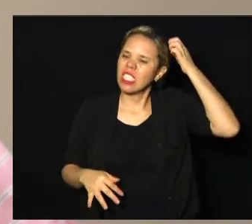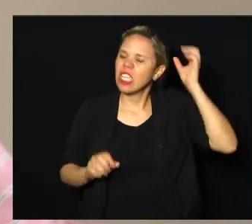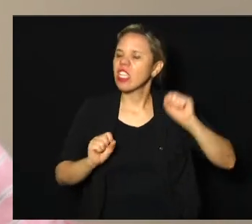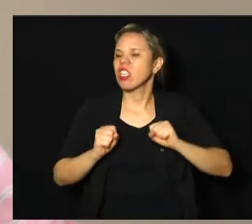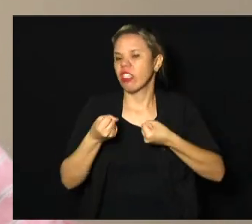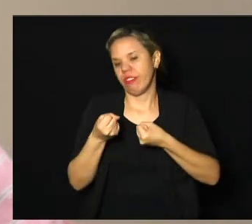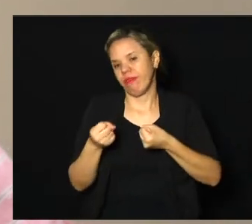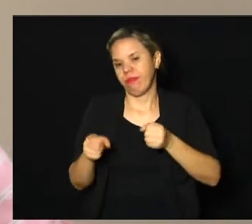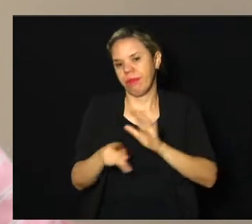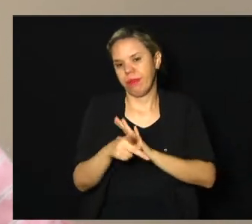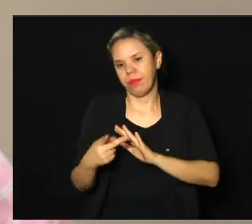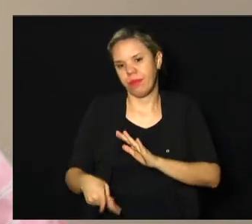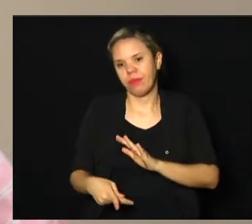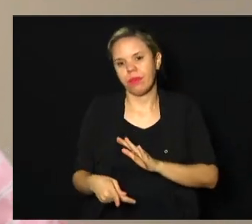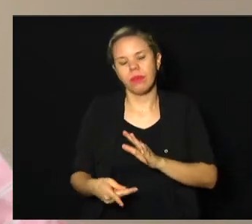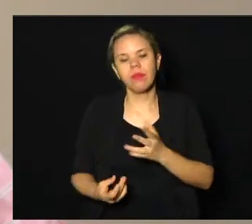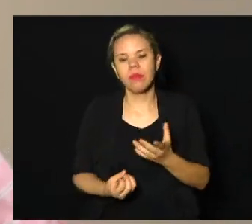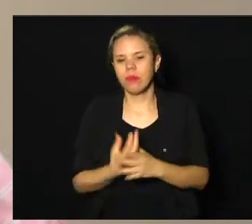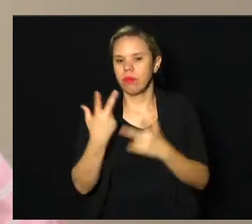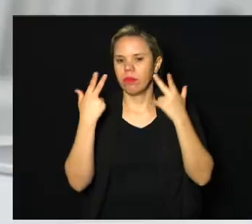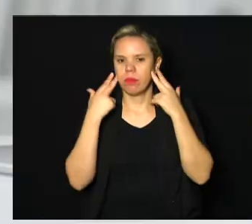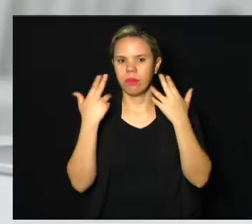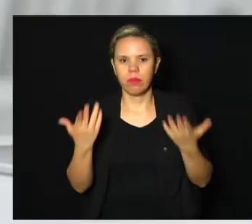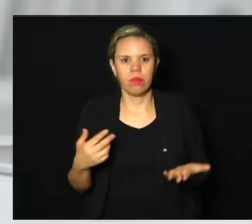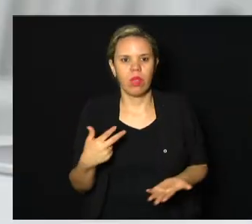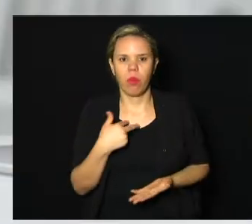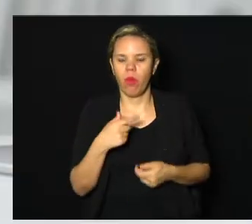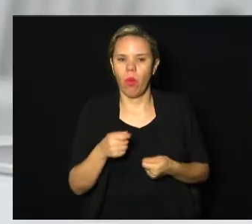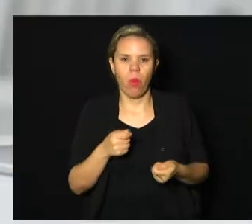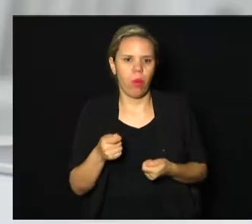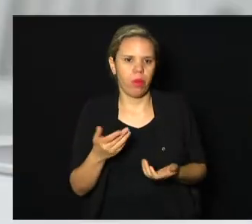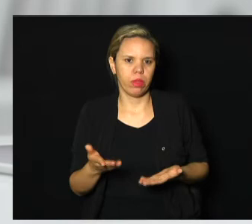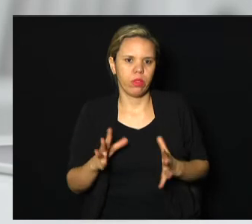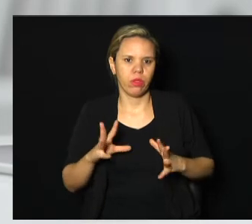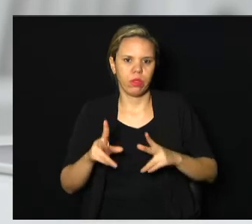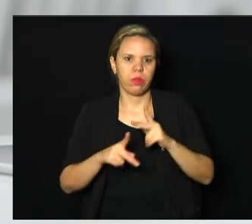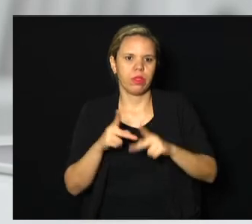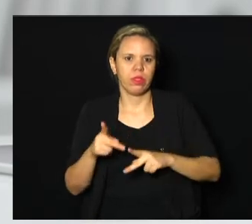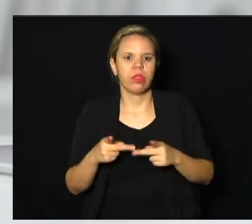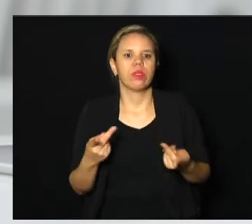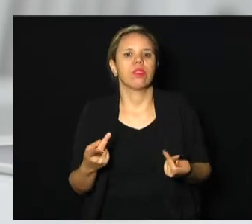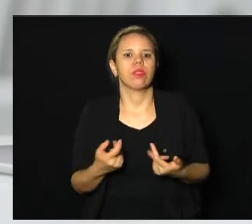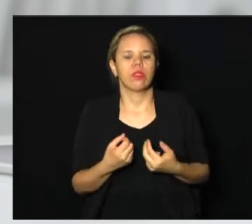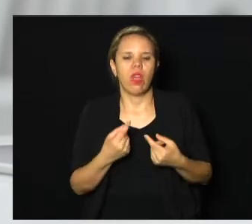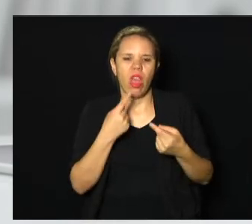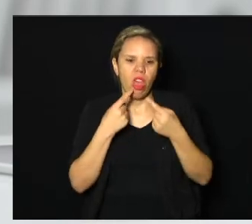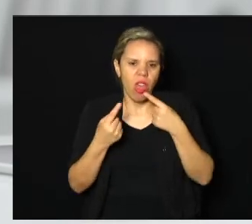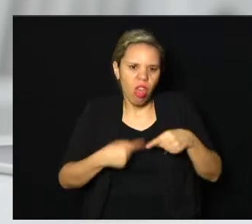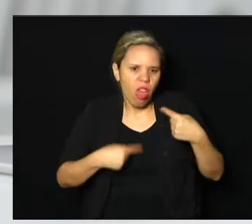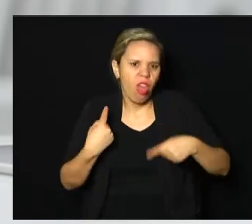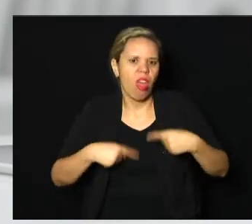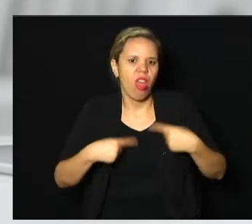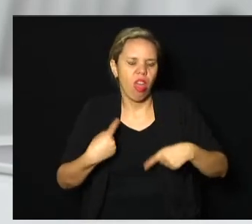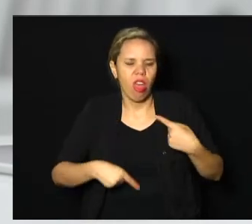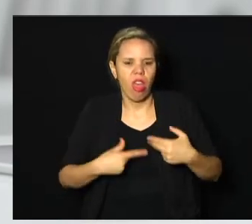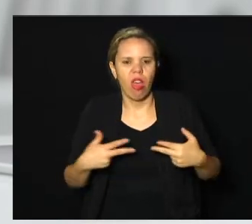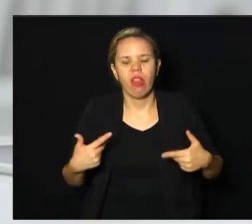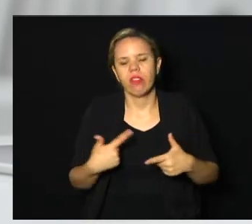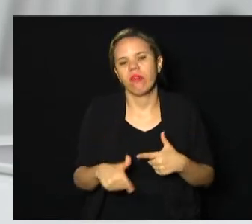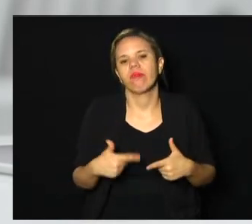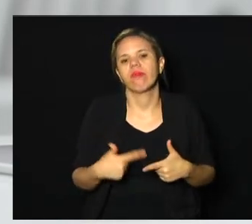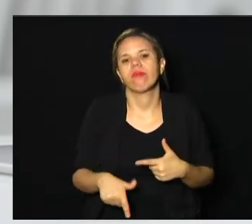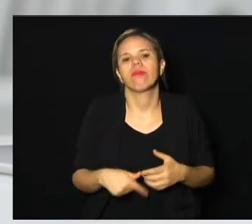né? É uma coisa instintiva, não dá para, a gente não controla isso, mas todo mundo que passou por alguma discussão ou que teve alguma